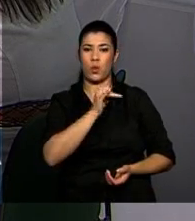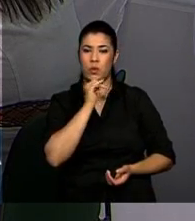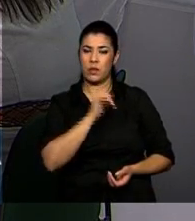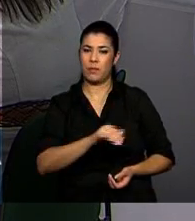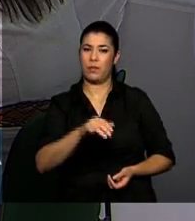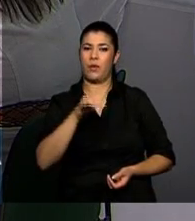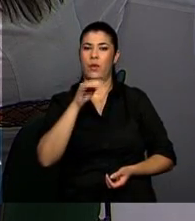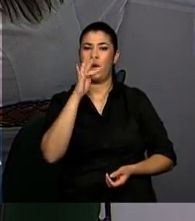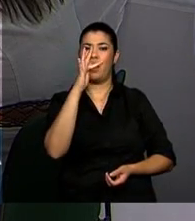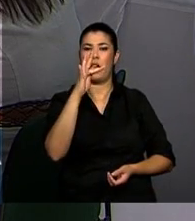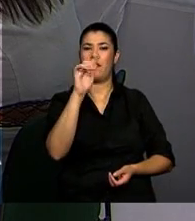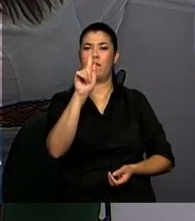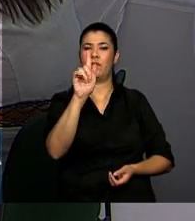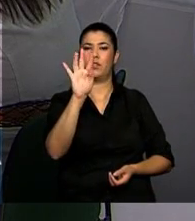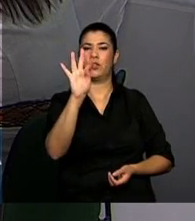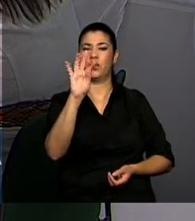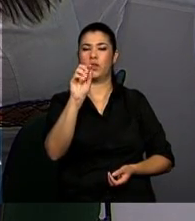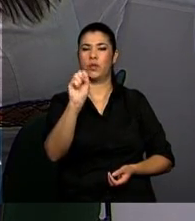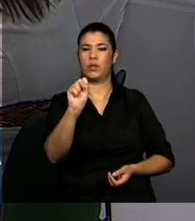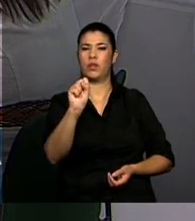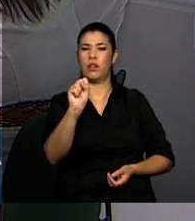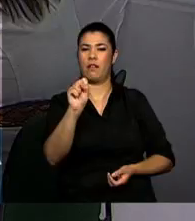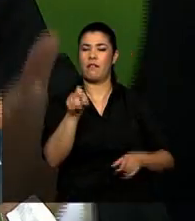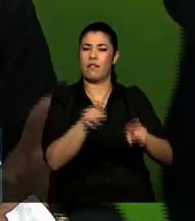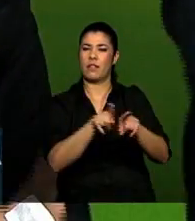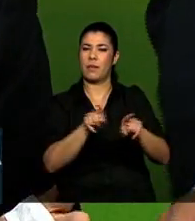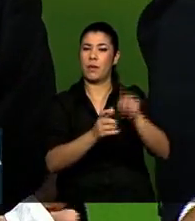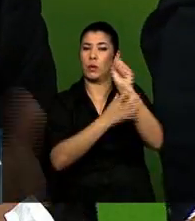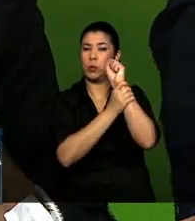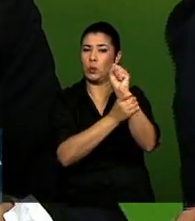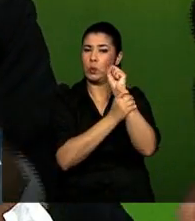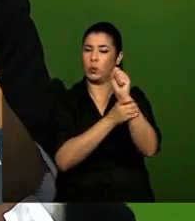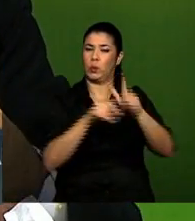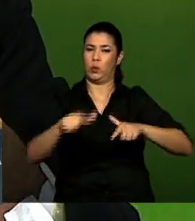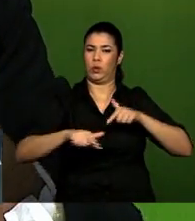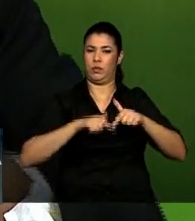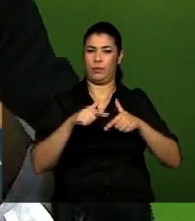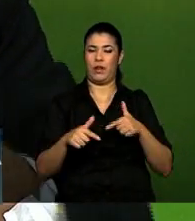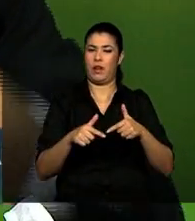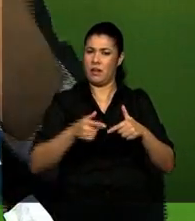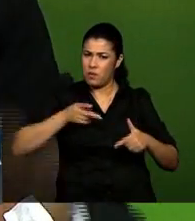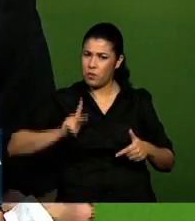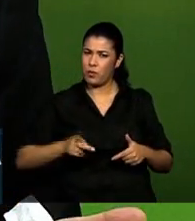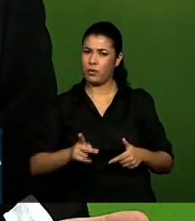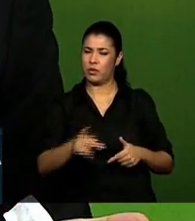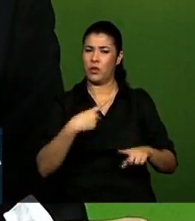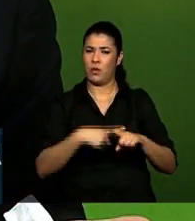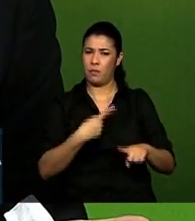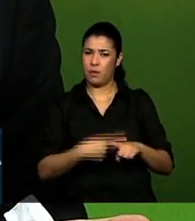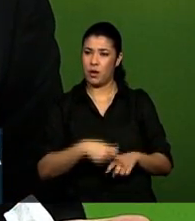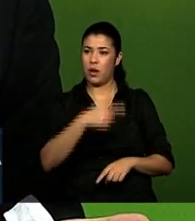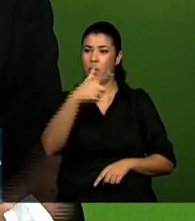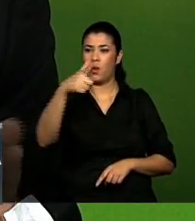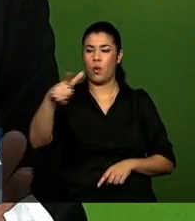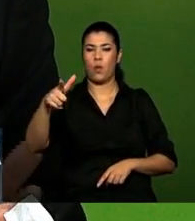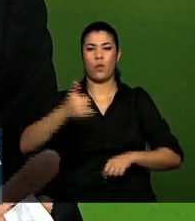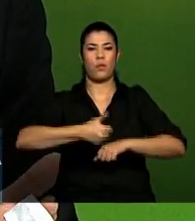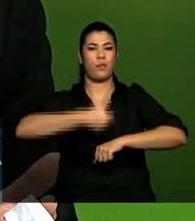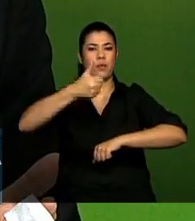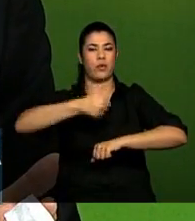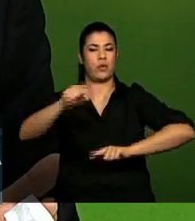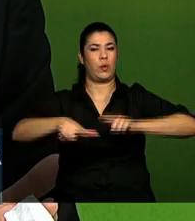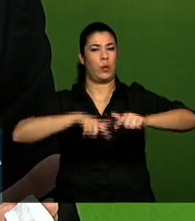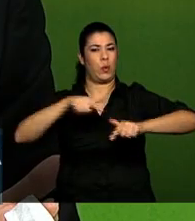desemprego e nós estamos propondo uma alteração na regra de acesso por conta da situação do mercado de trabalho Brasileiro